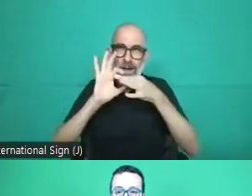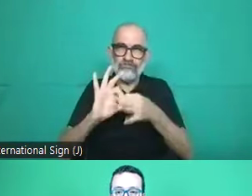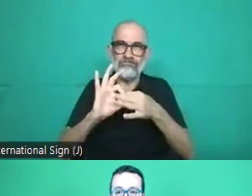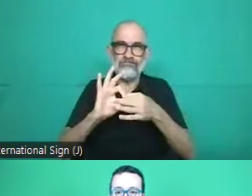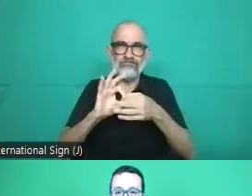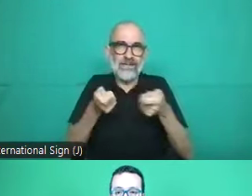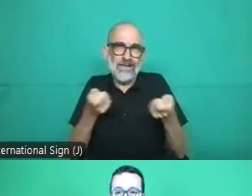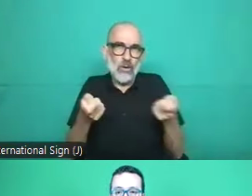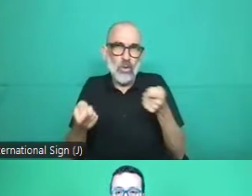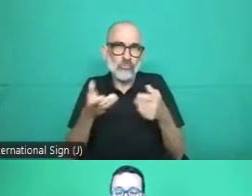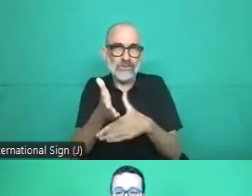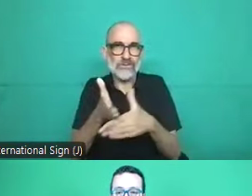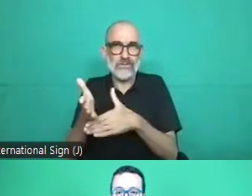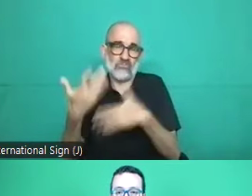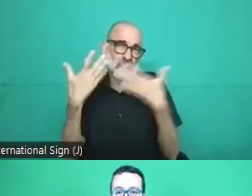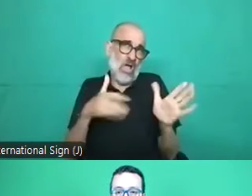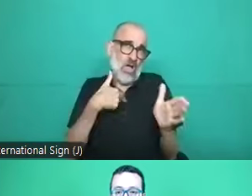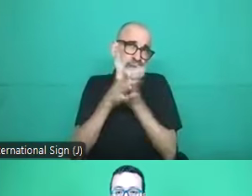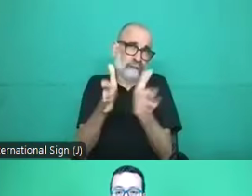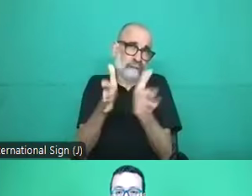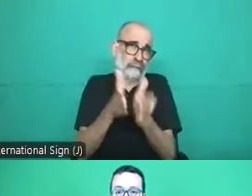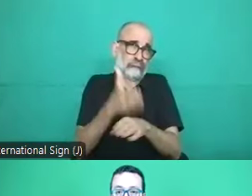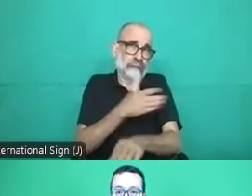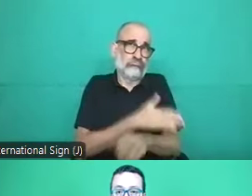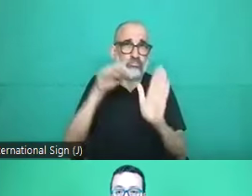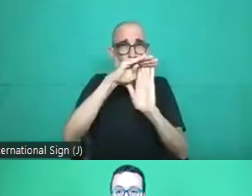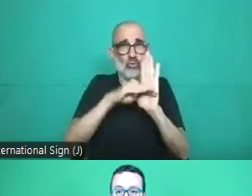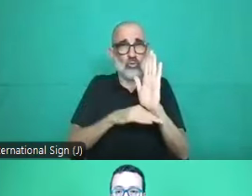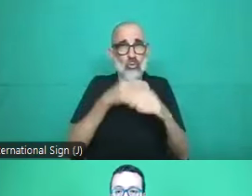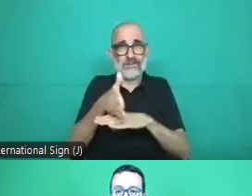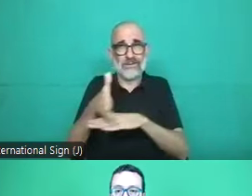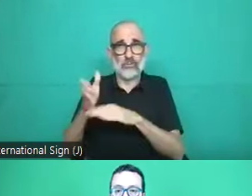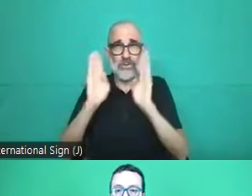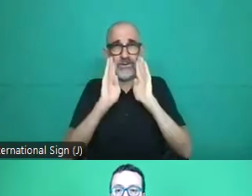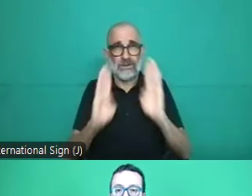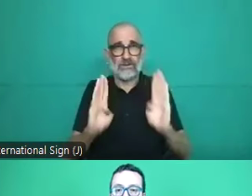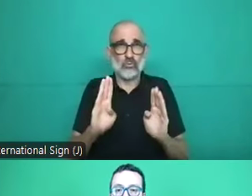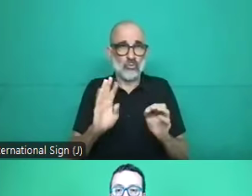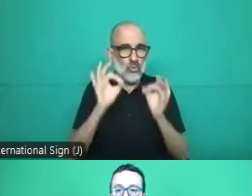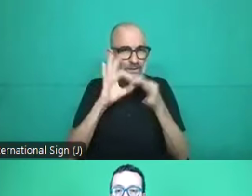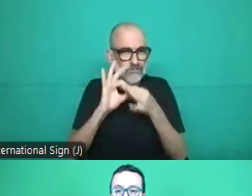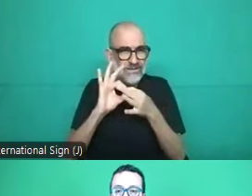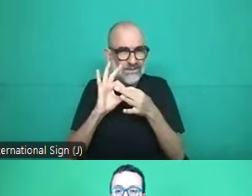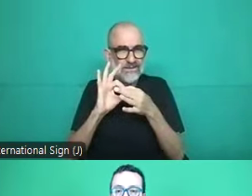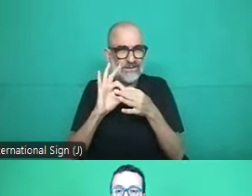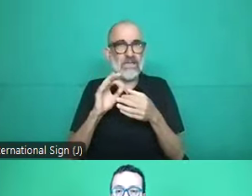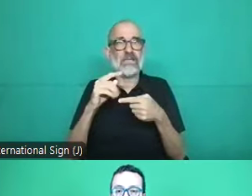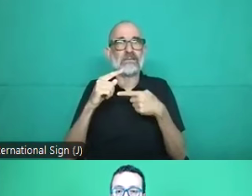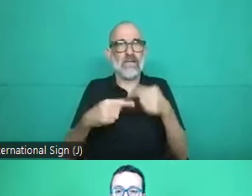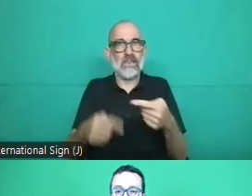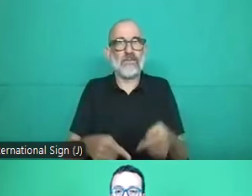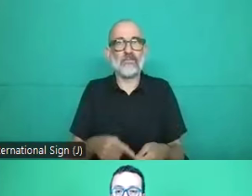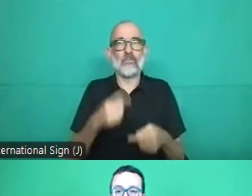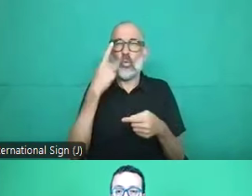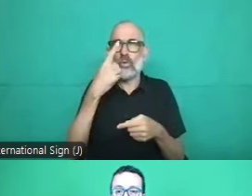de acesso à atenção especializada, com gestão de fila, com navegação do cuidado, sobretudo